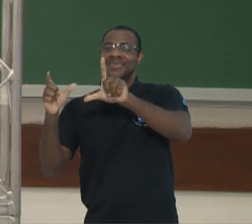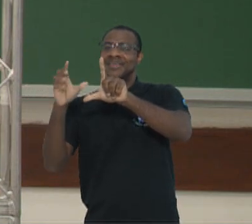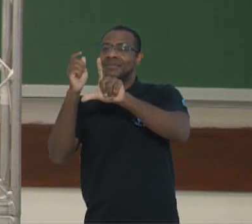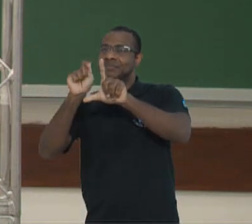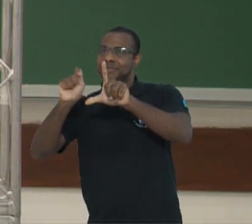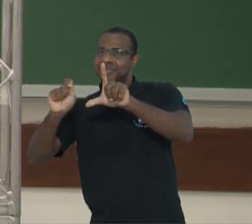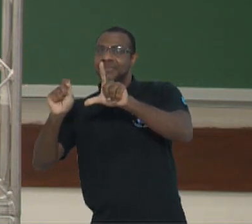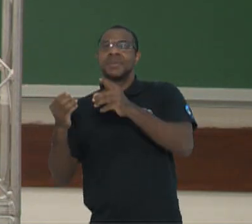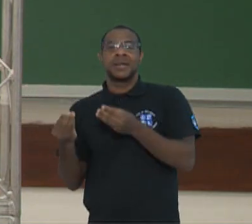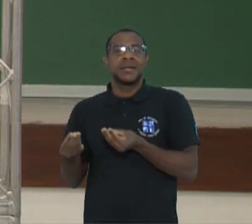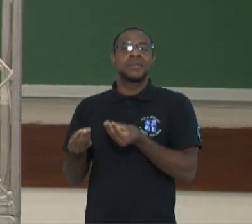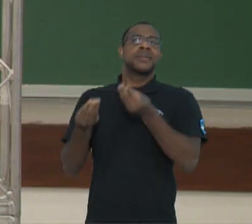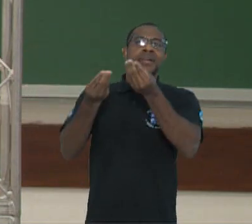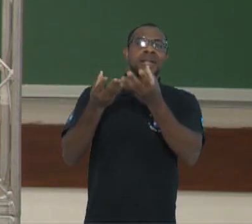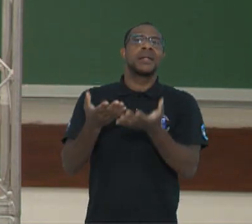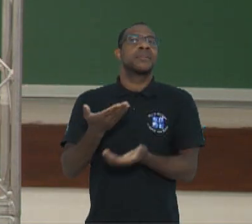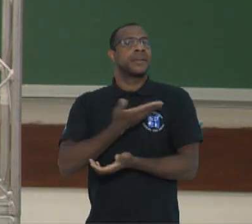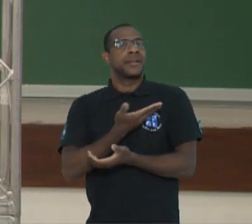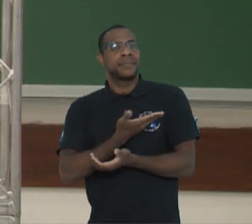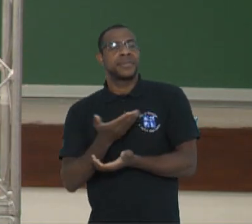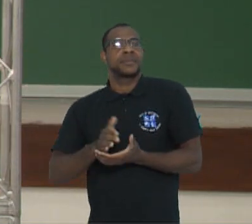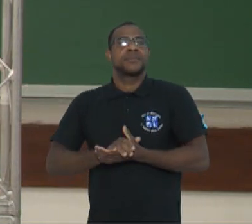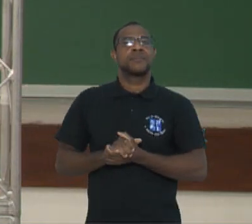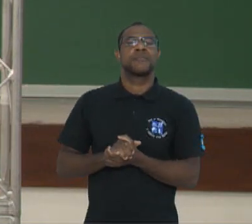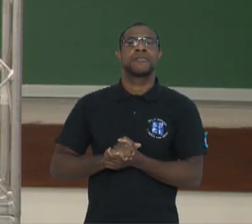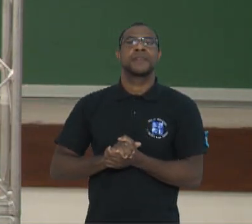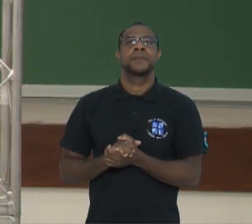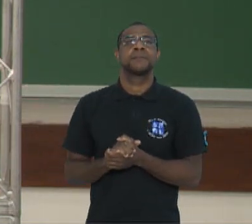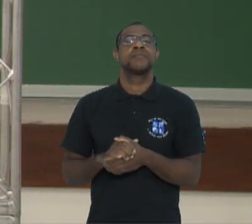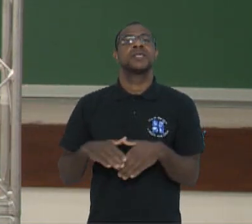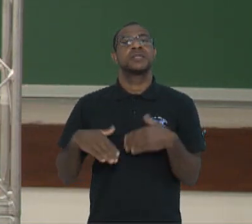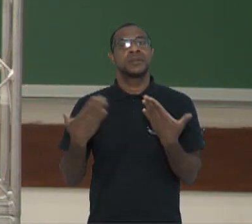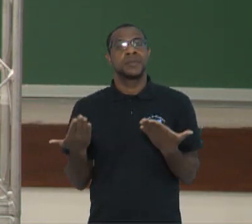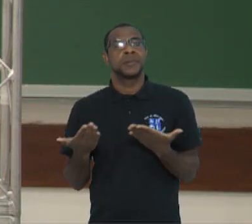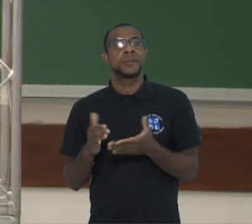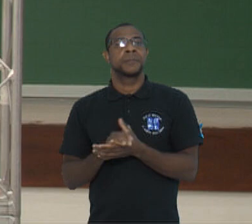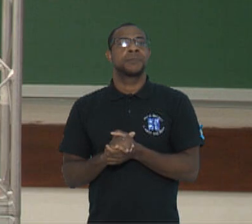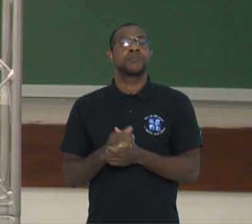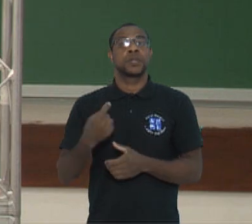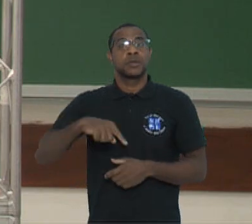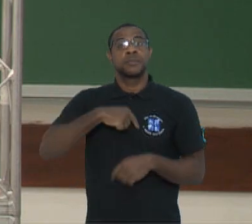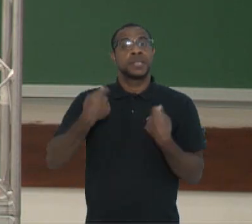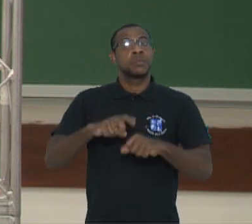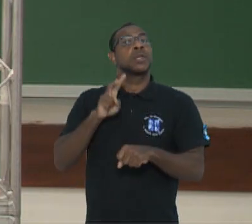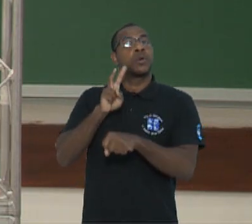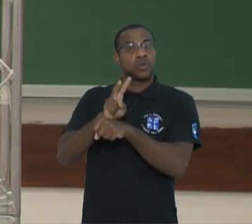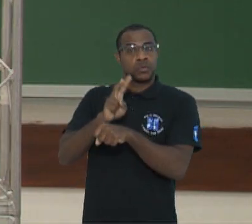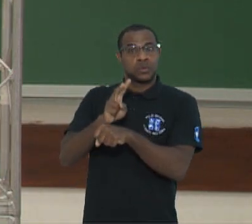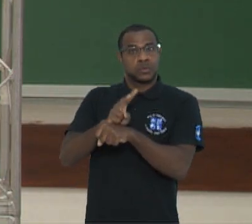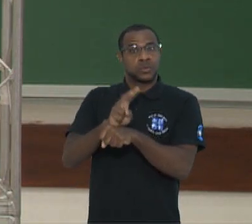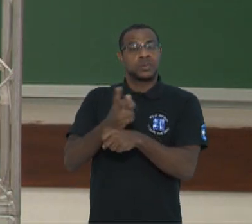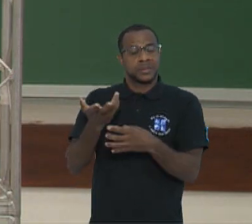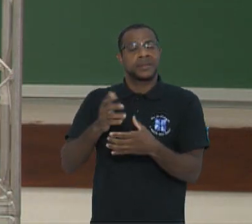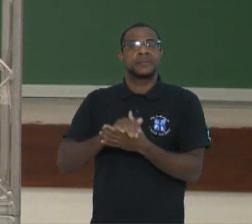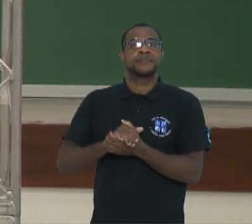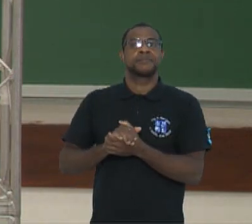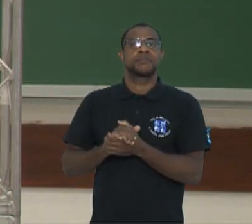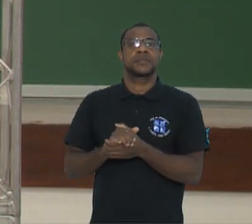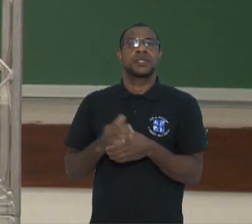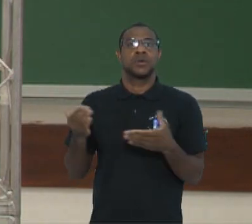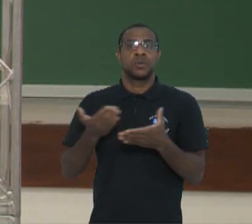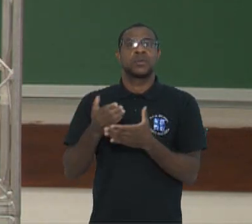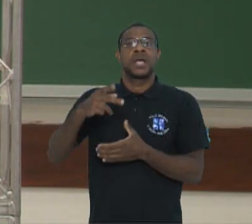ficando, que por mais que nós tomamos todas as nossas medidas, nós temos sim que nos cuidarmos. Os